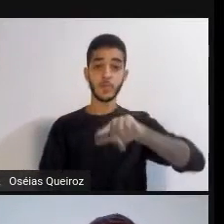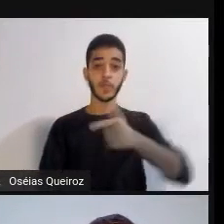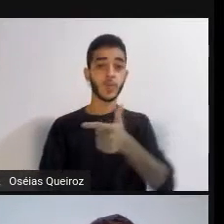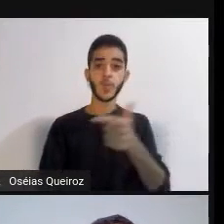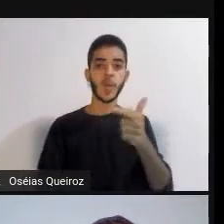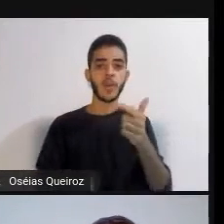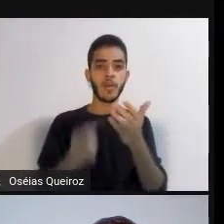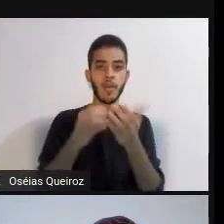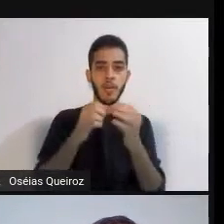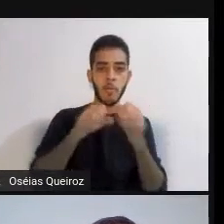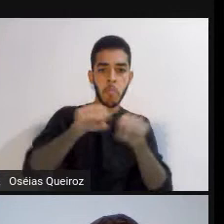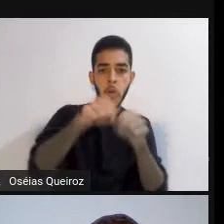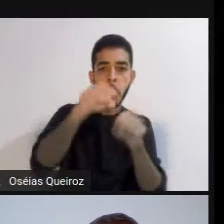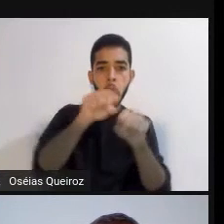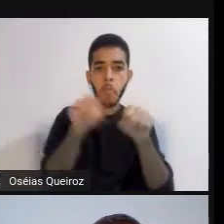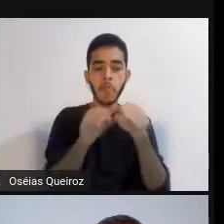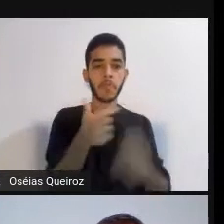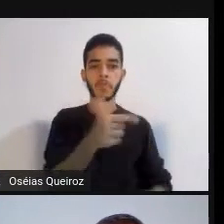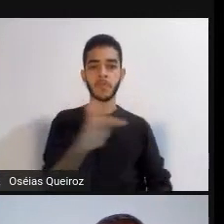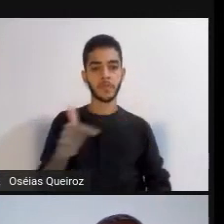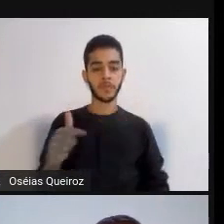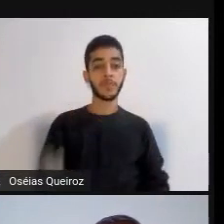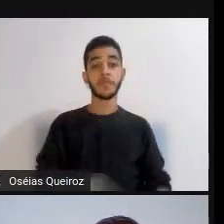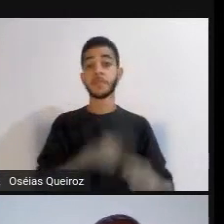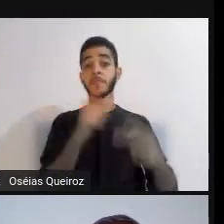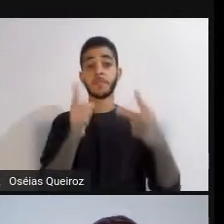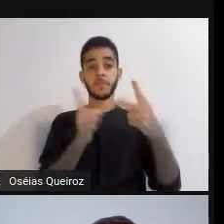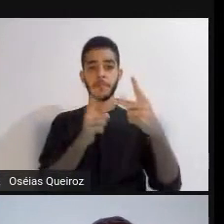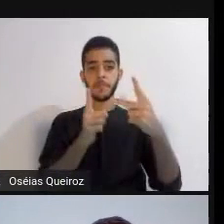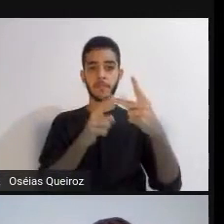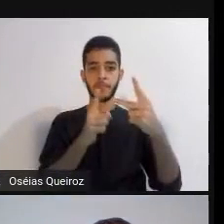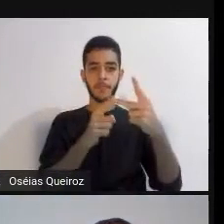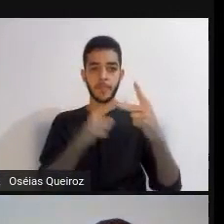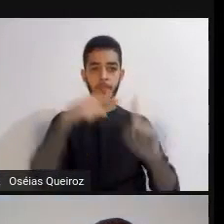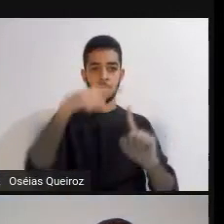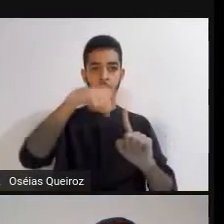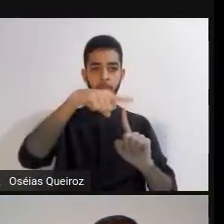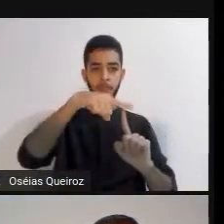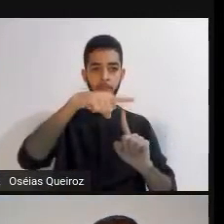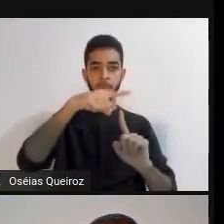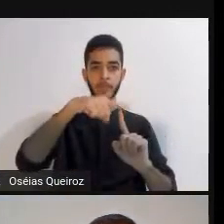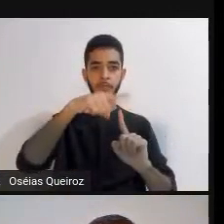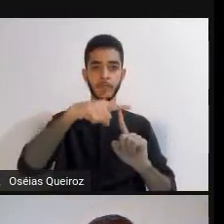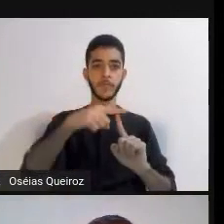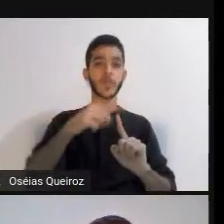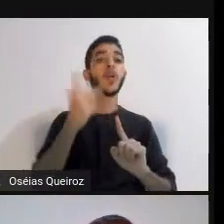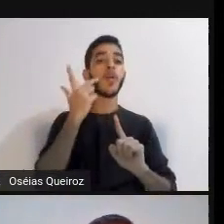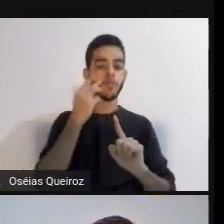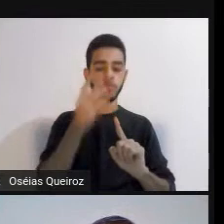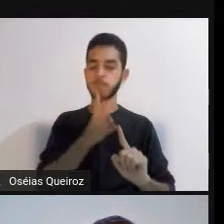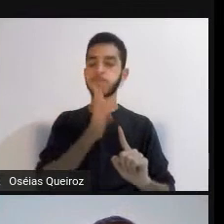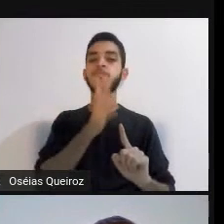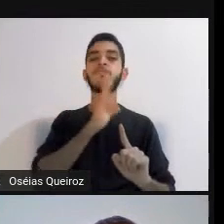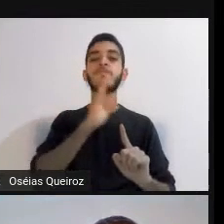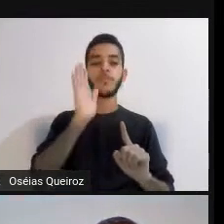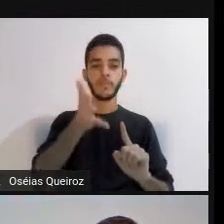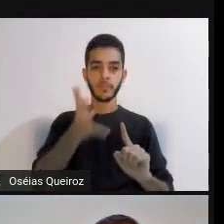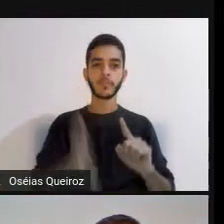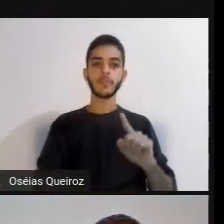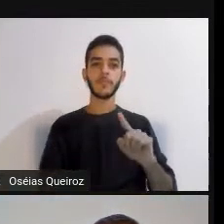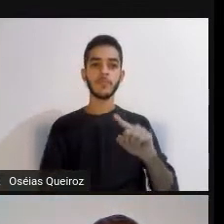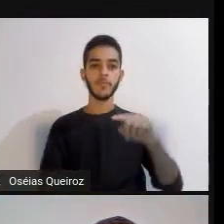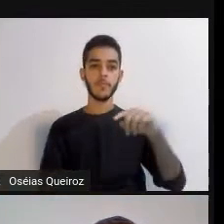fragmentação. E aí existe uma segunda categoria, que é a segunda categoria mais comum, que são os